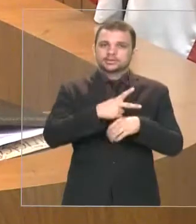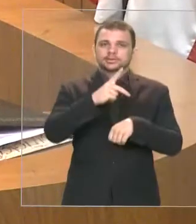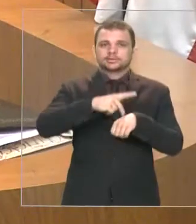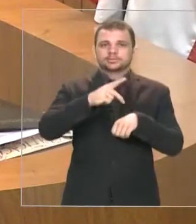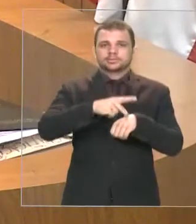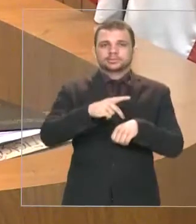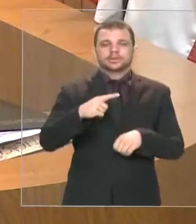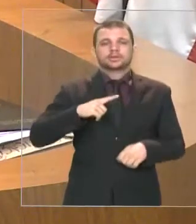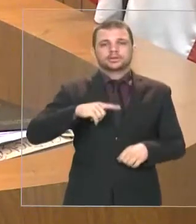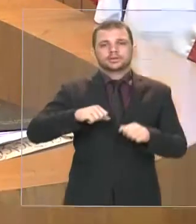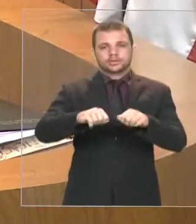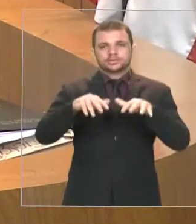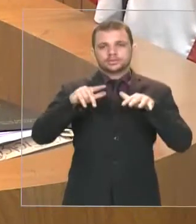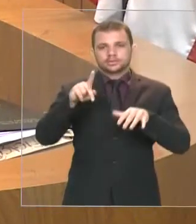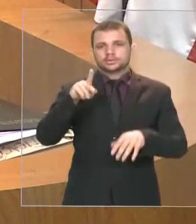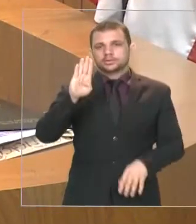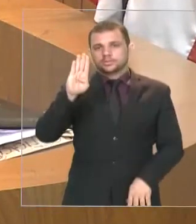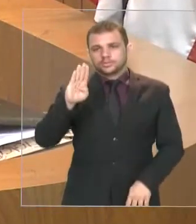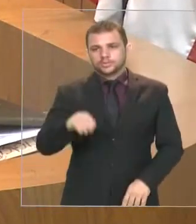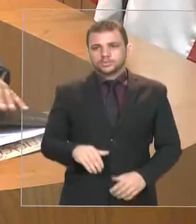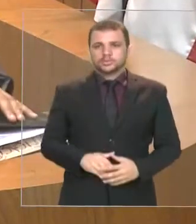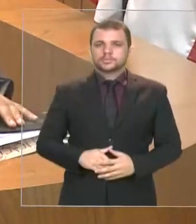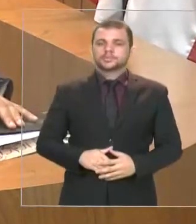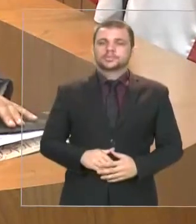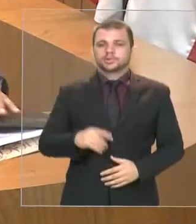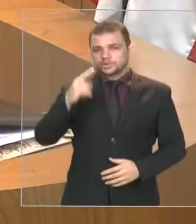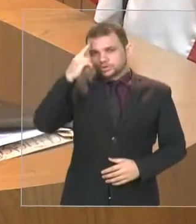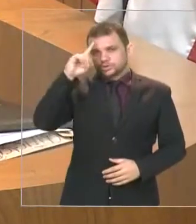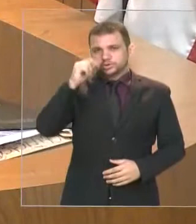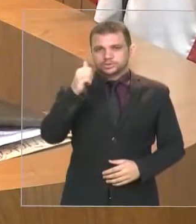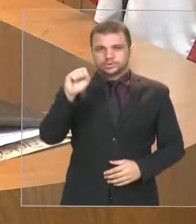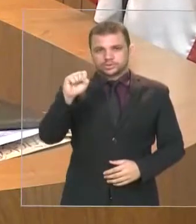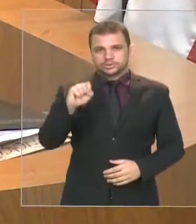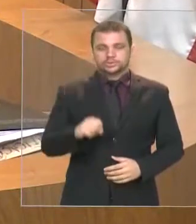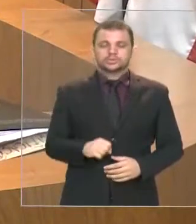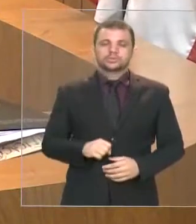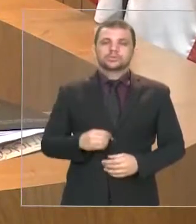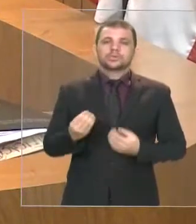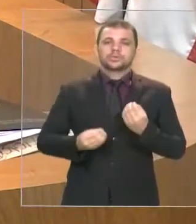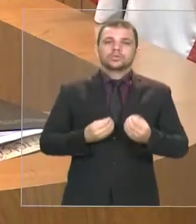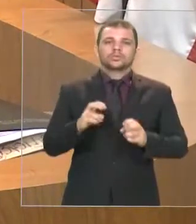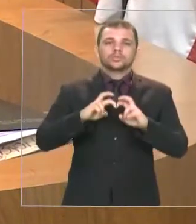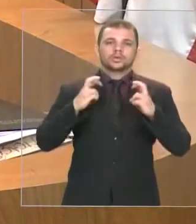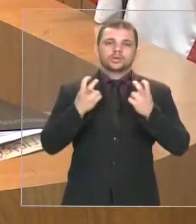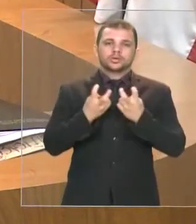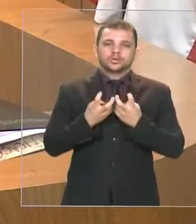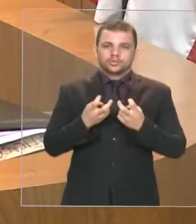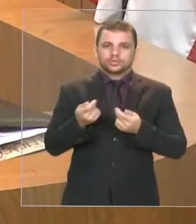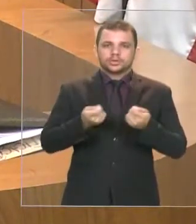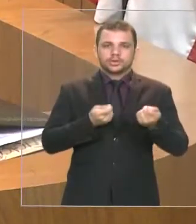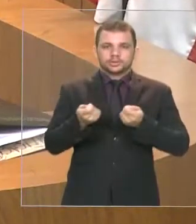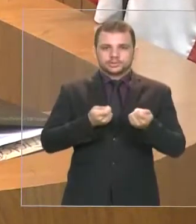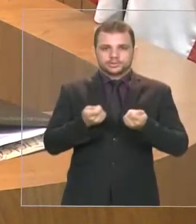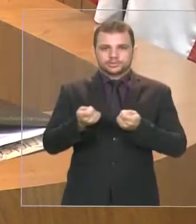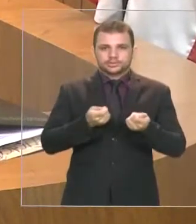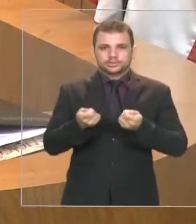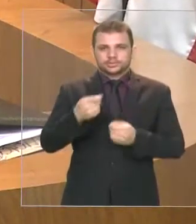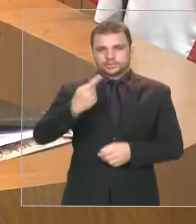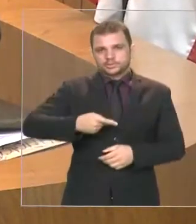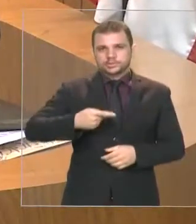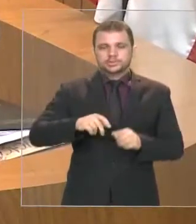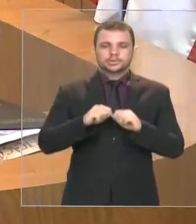audiência pública para o próximo dia 18, através da Comissão de Administração desta